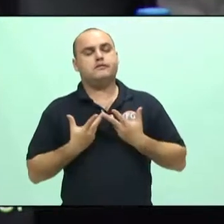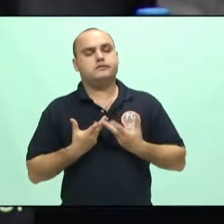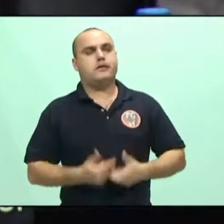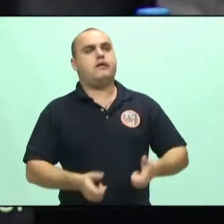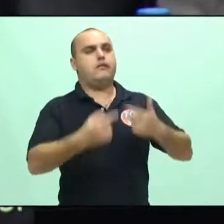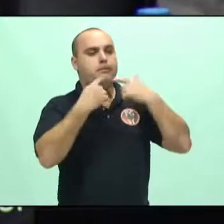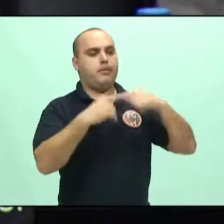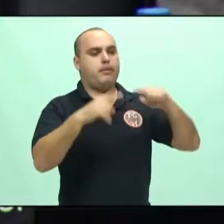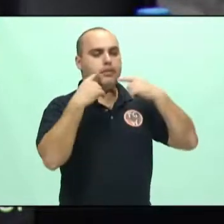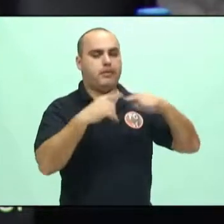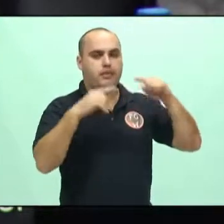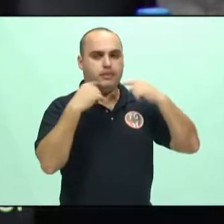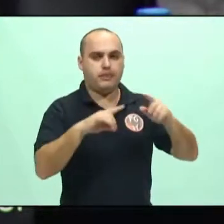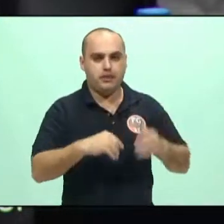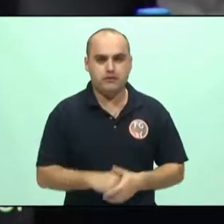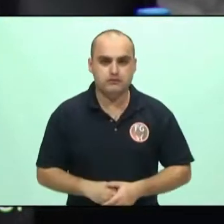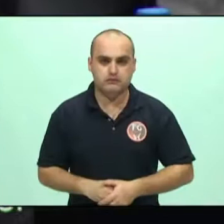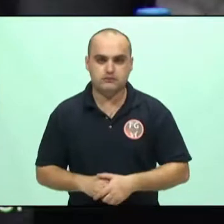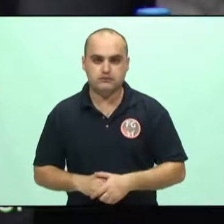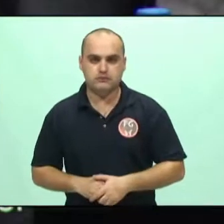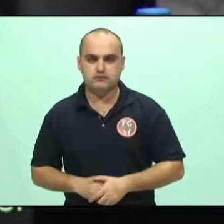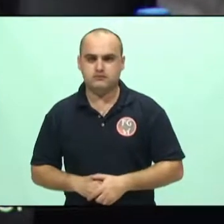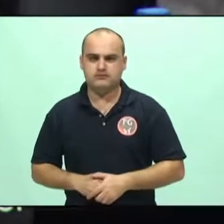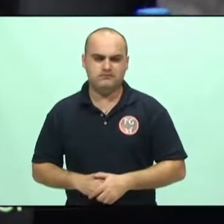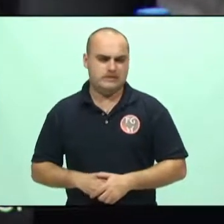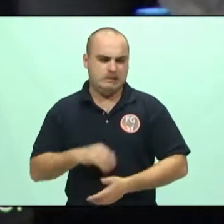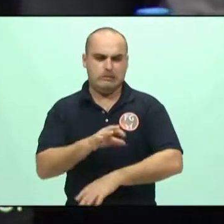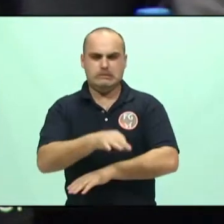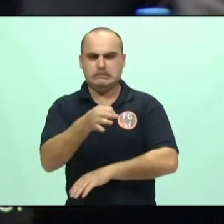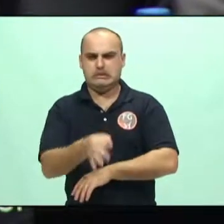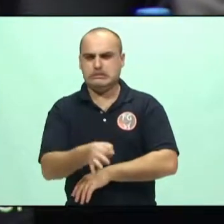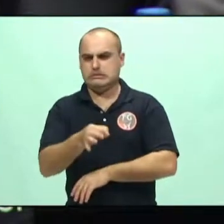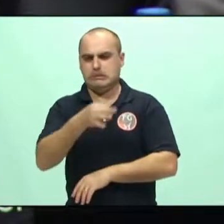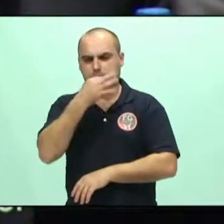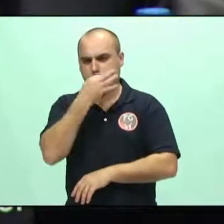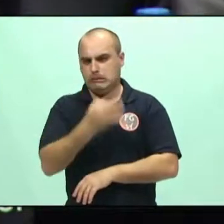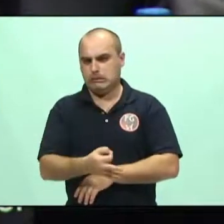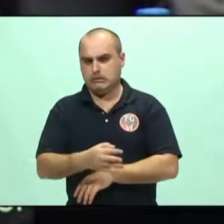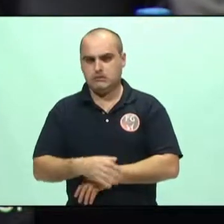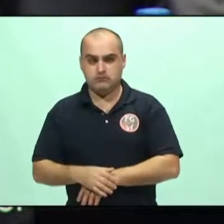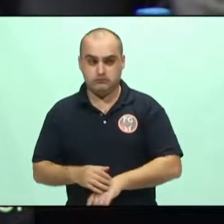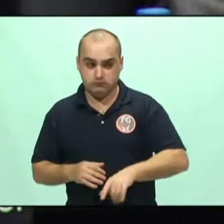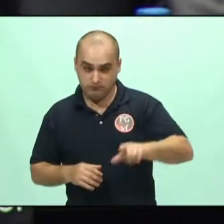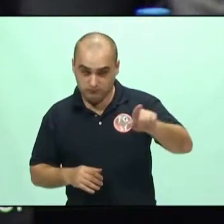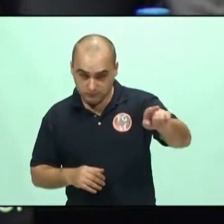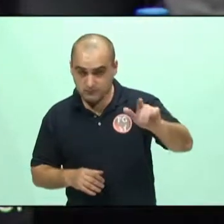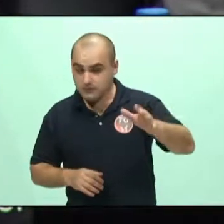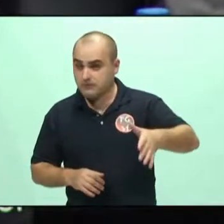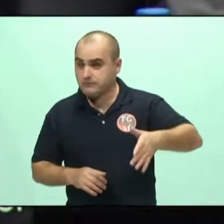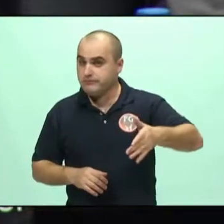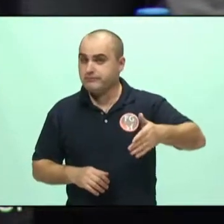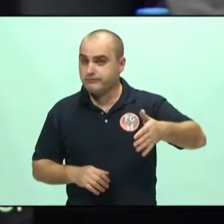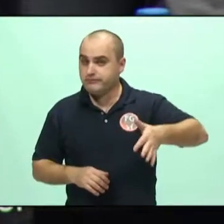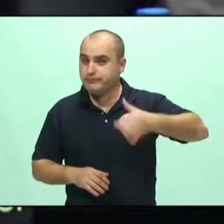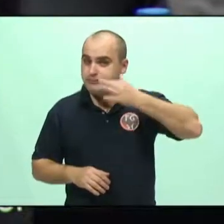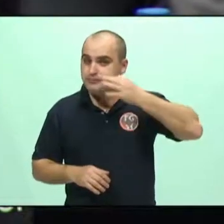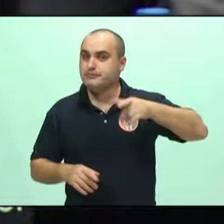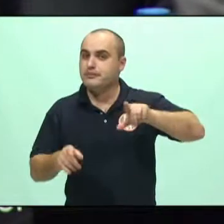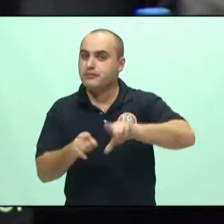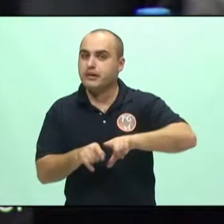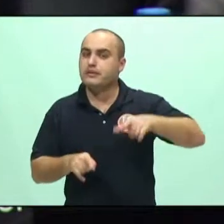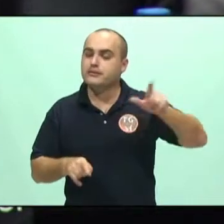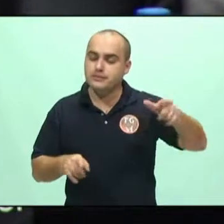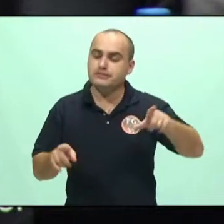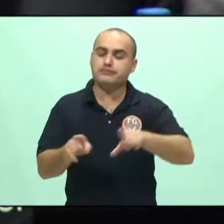os reparos que são feitos de péssima qualidade tu és testemunha disso Gilberto porque tu também recebe muita